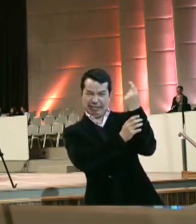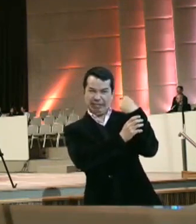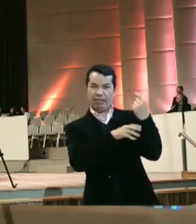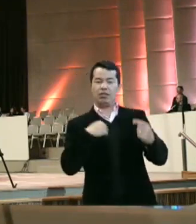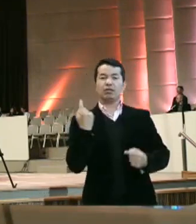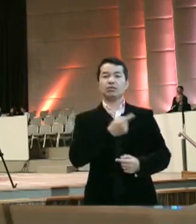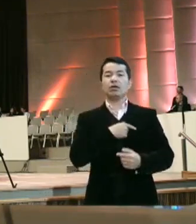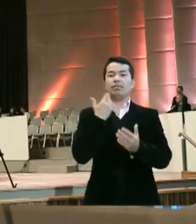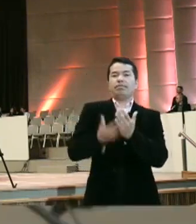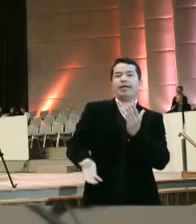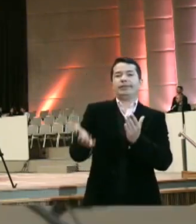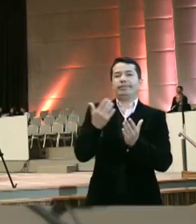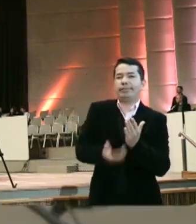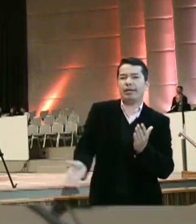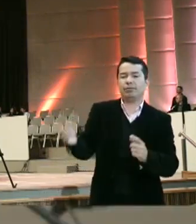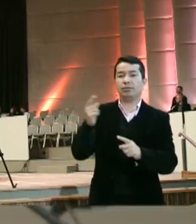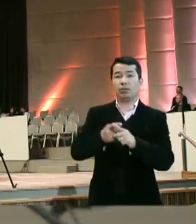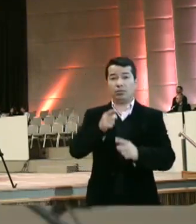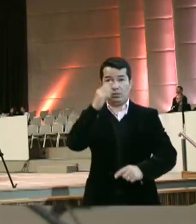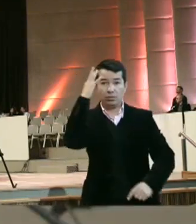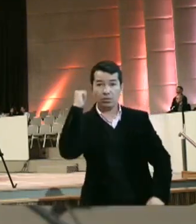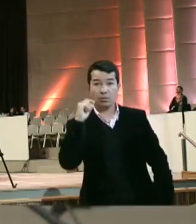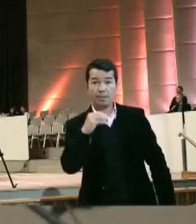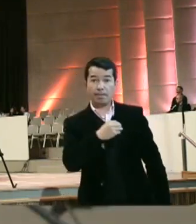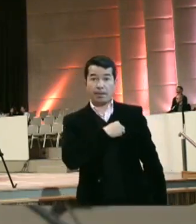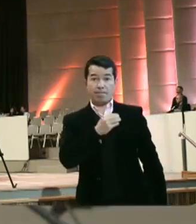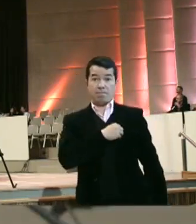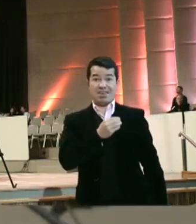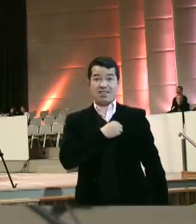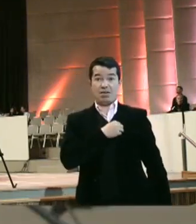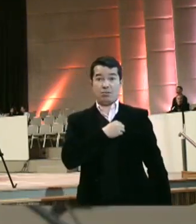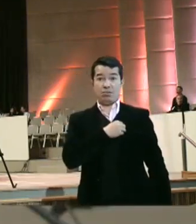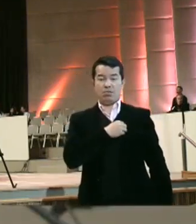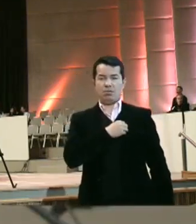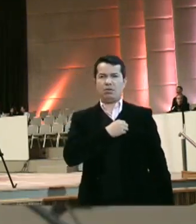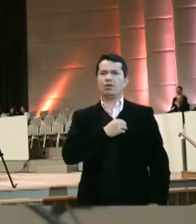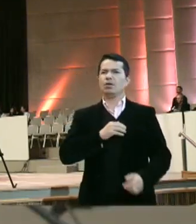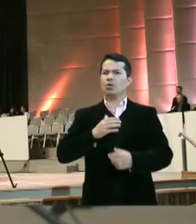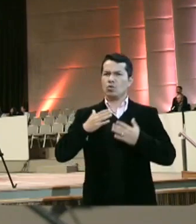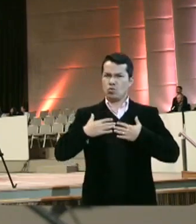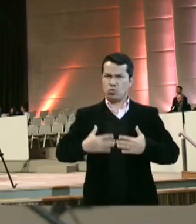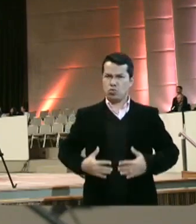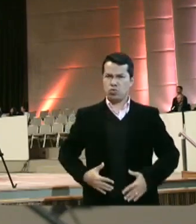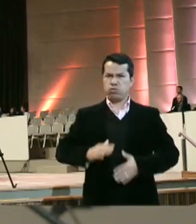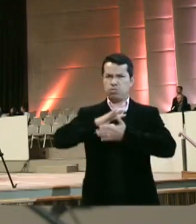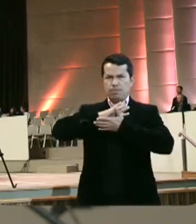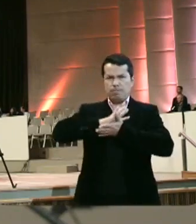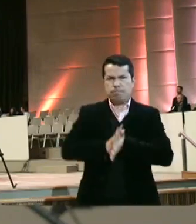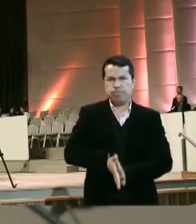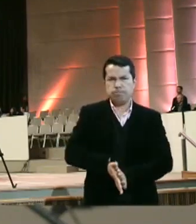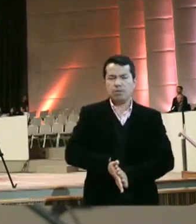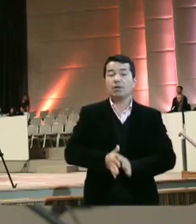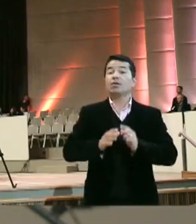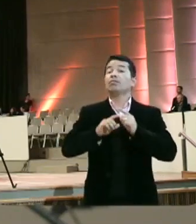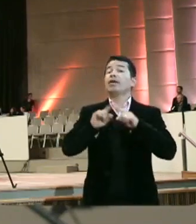ainda é saber que o pecado condena a nossa alma para o inferno. E os escribas e fariseus eram rápidos